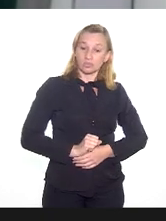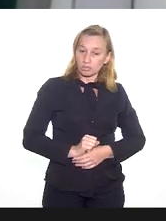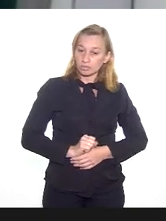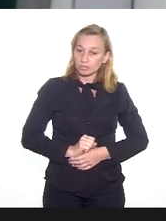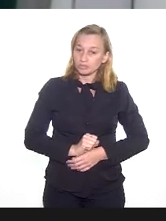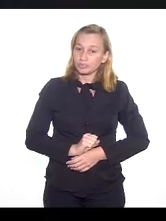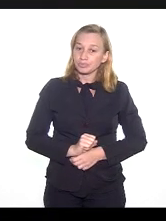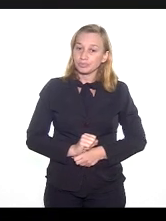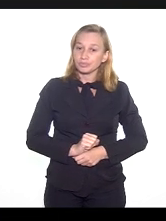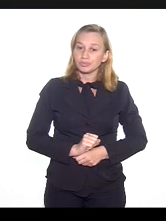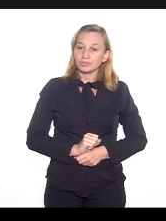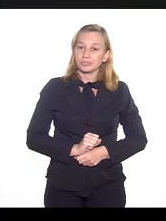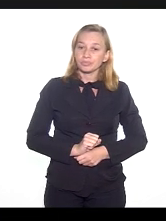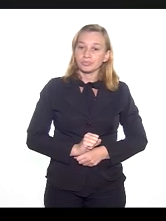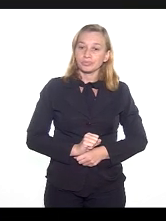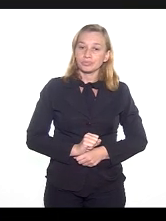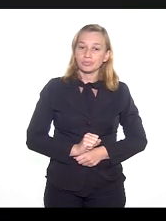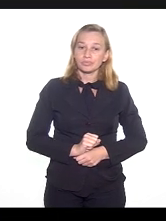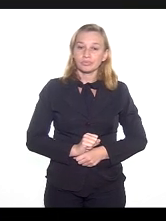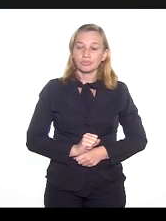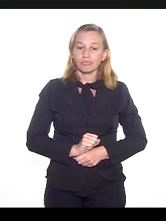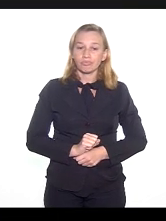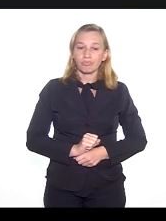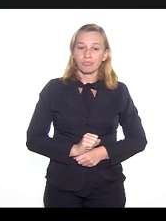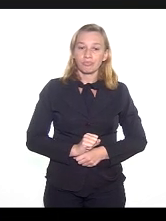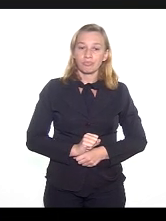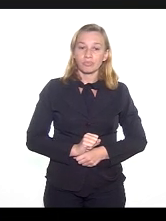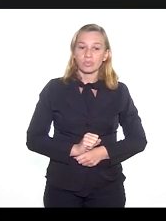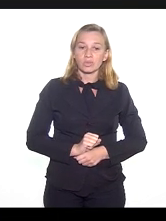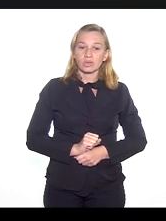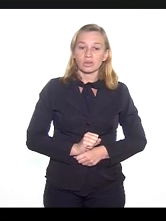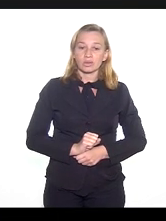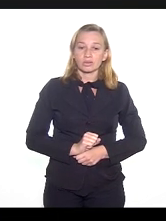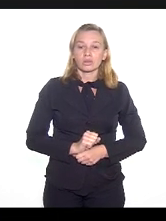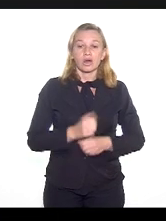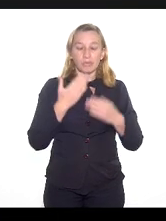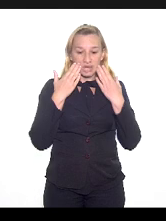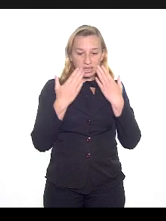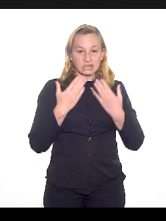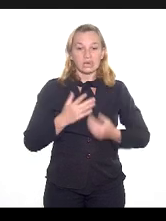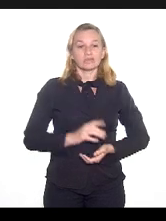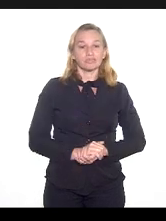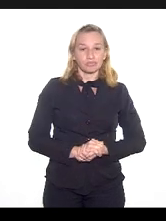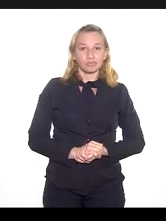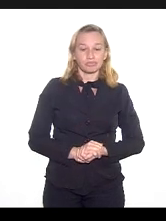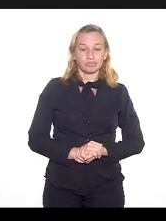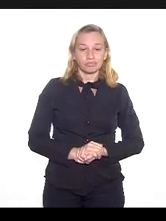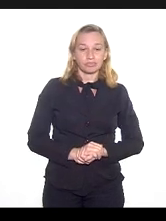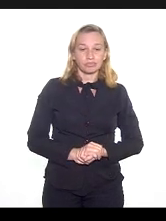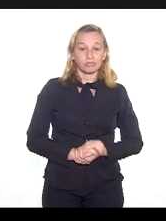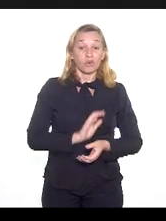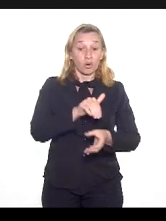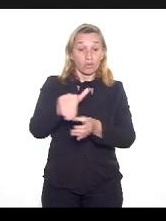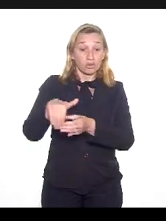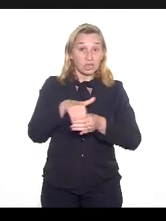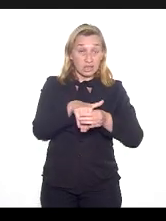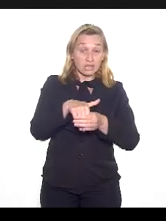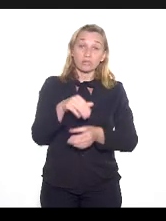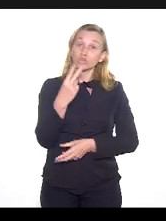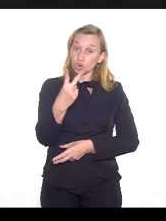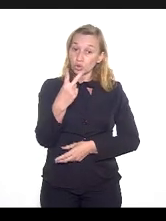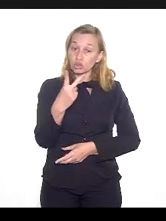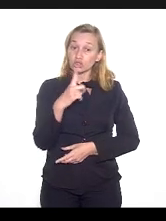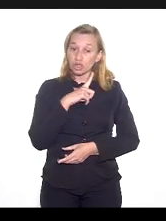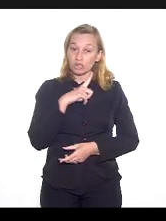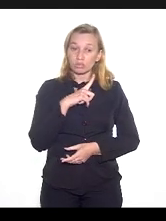alternativo, vou chamar assim, na falta de melhor expressão, mas com todo respeito, apresentado pelo deputado Alexandre Freitas. Eu acho que a gente tem que colocar em votação. Temos dois e